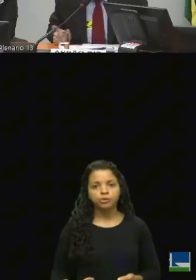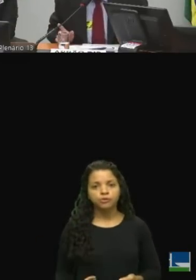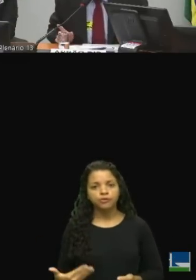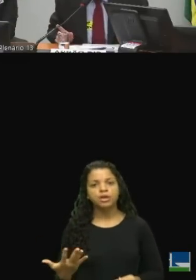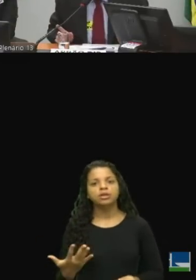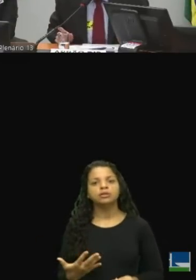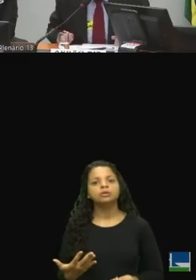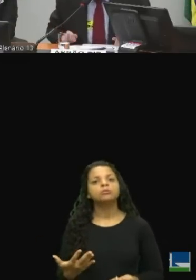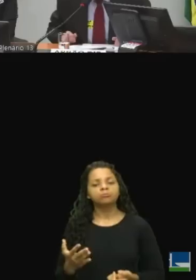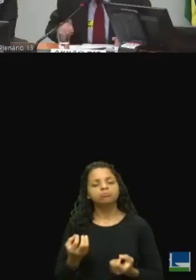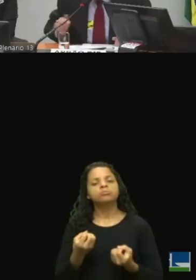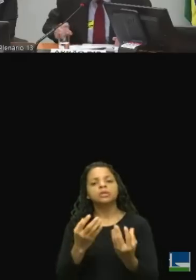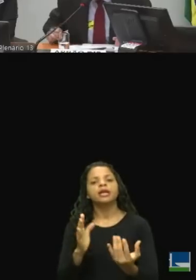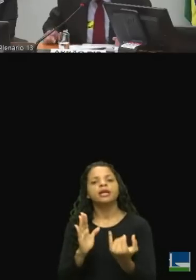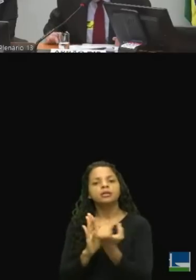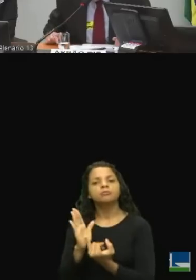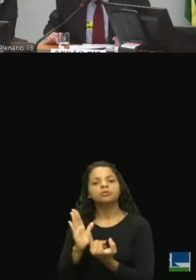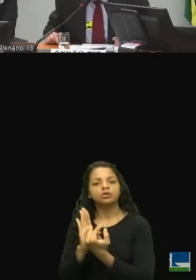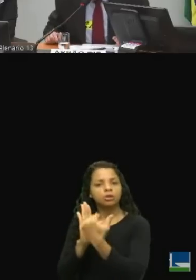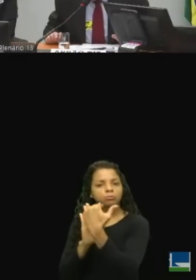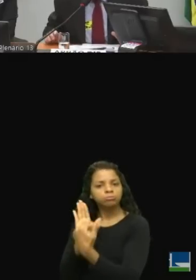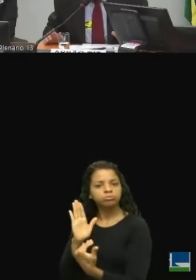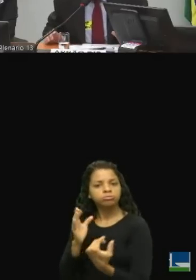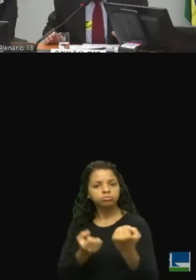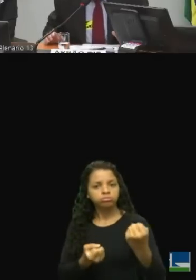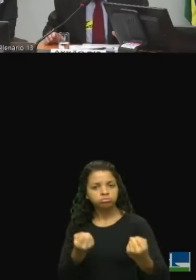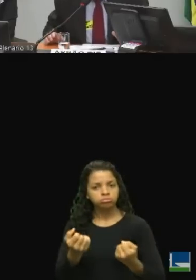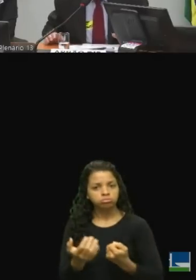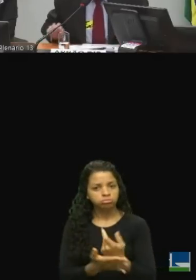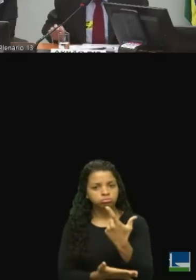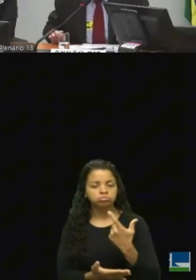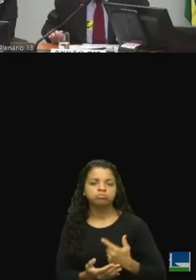às isenções. E pelo que passa hoje,